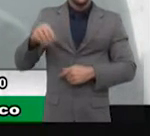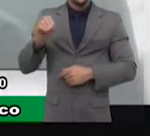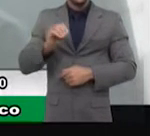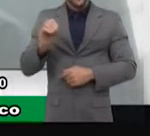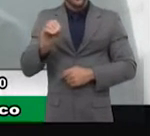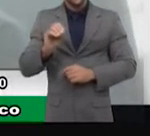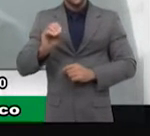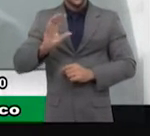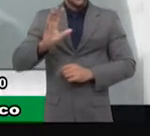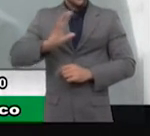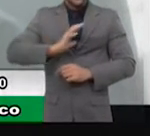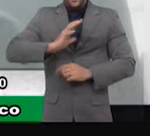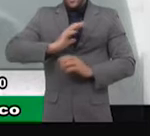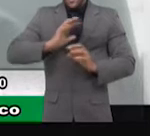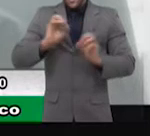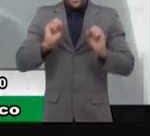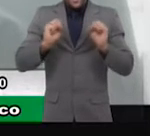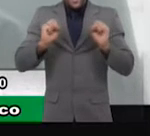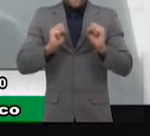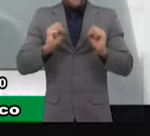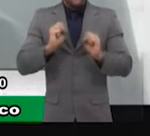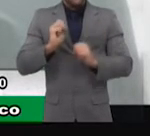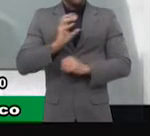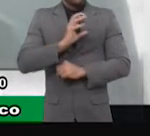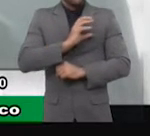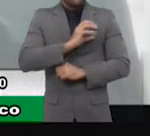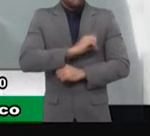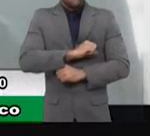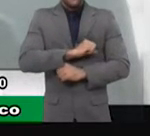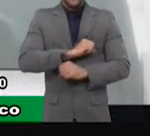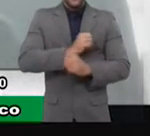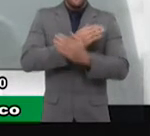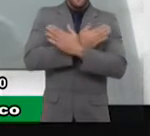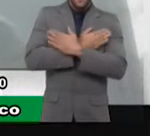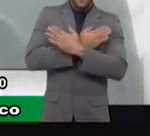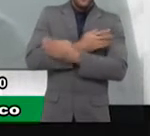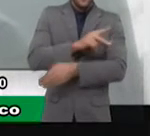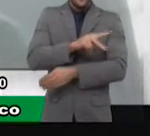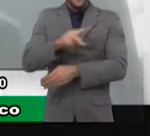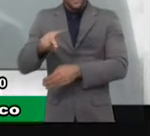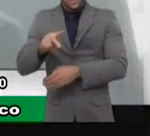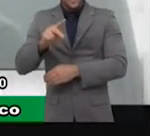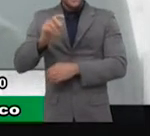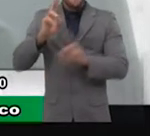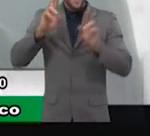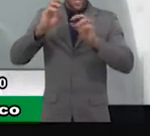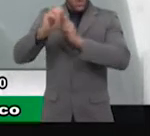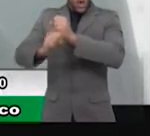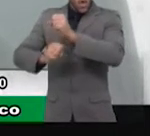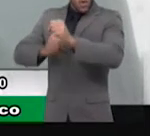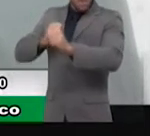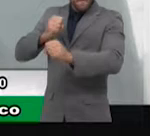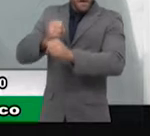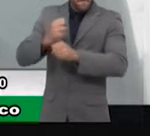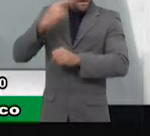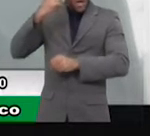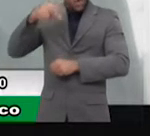eu adoro e que eu nasci. Um abraço a todos, senhor presidente, que vocês, no próximo ano, os vereadores que vão